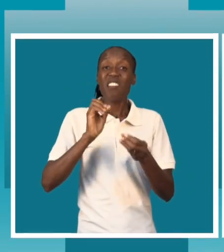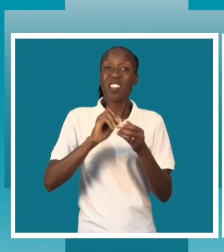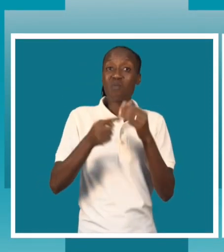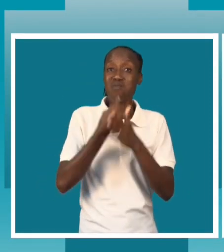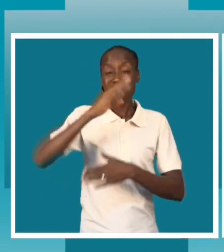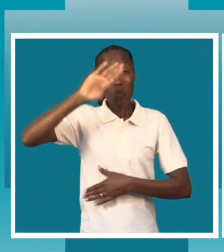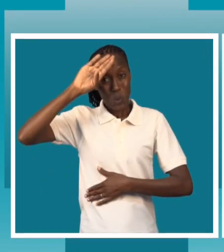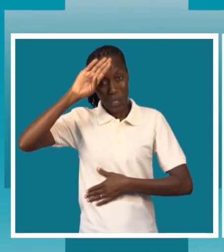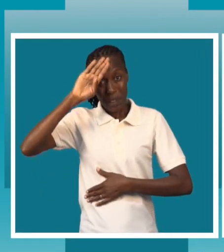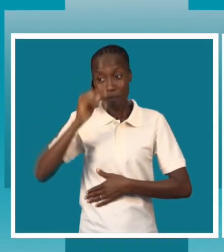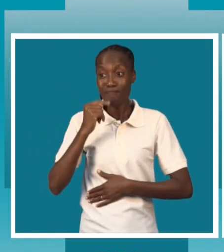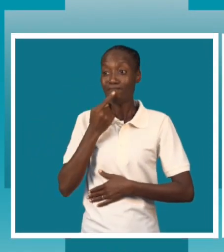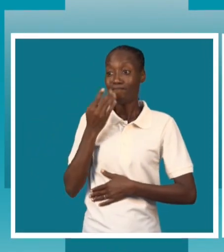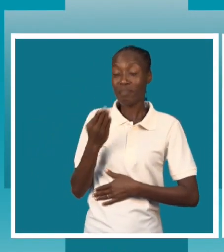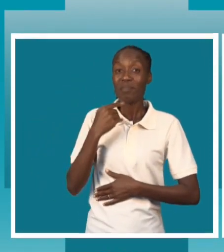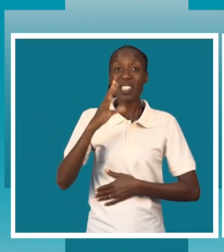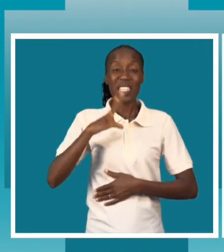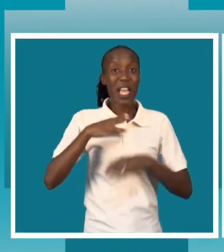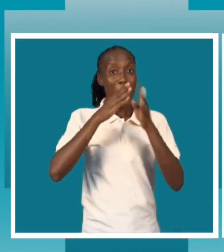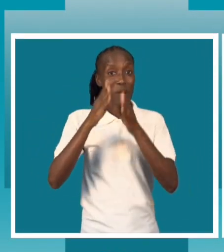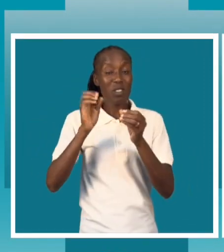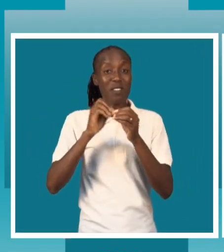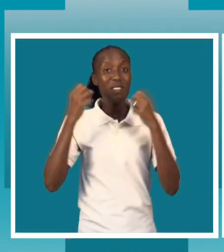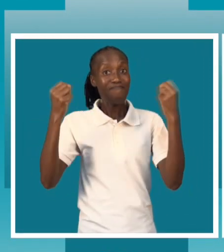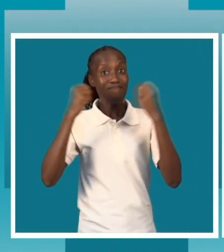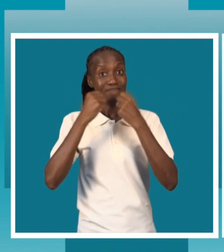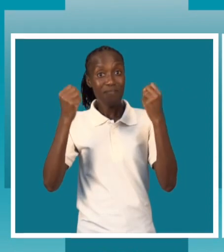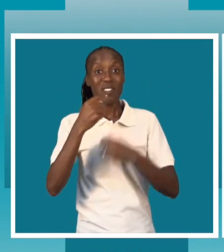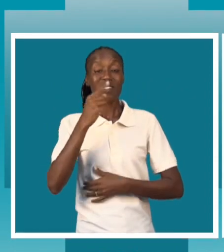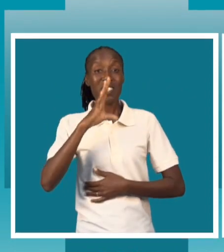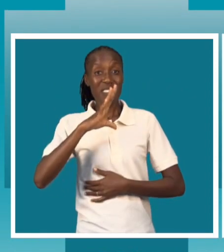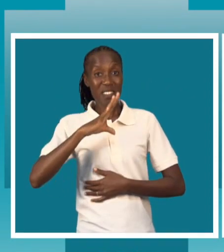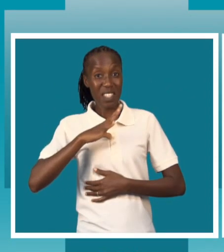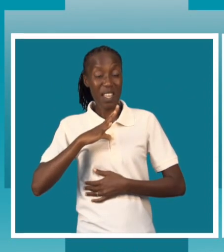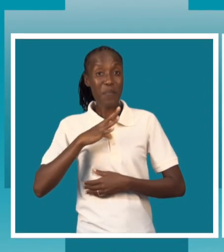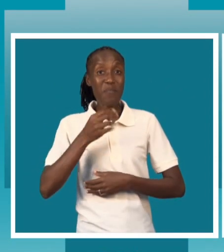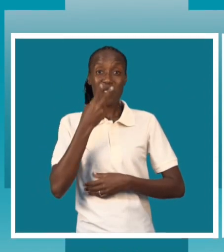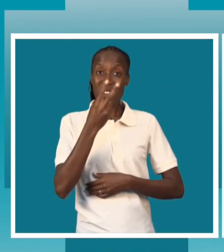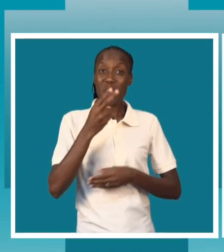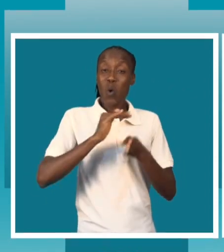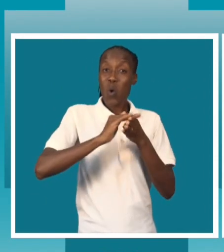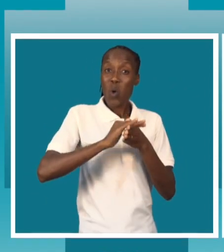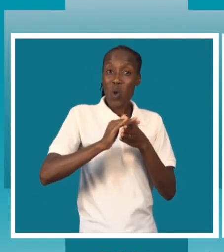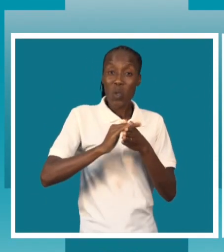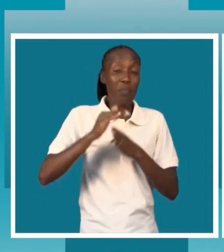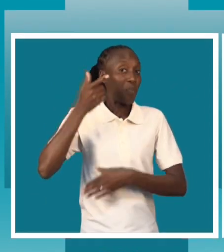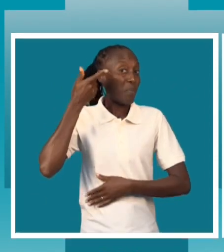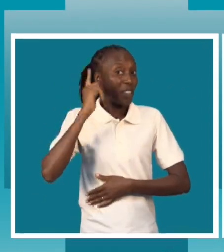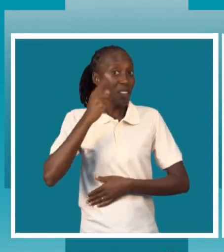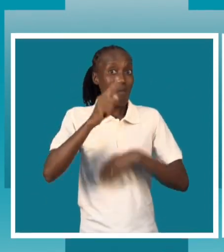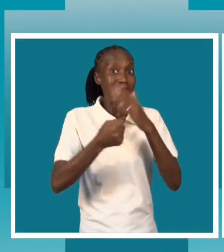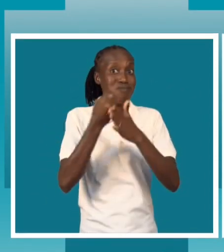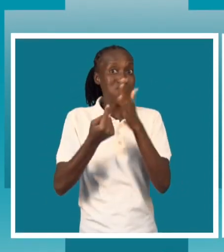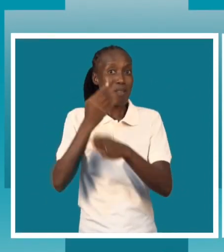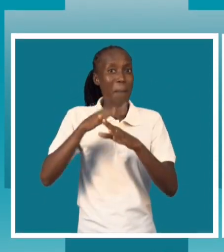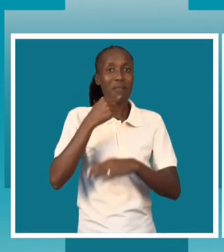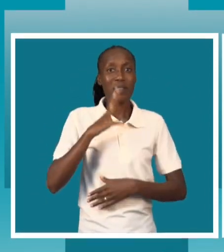orientações gerais. O fisioterapeuta alerta que quando observadas, é possível usar o celular sem correr tantos riscos.